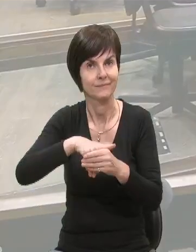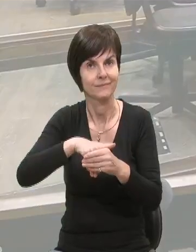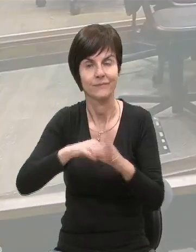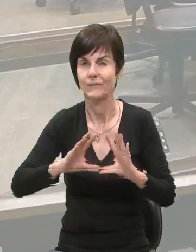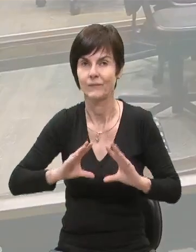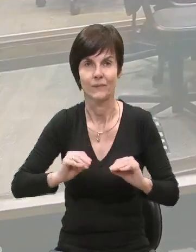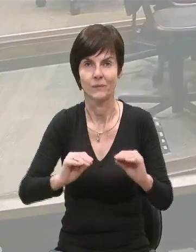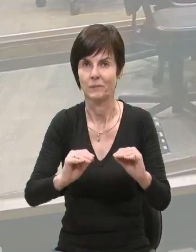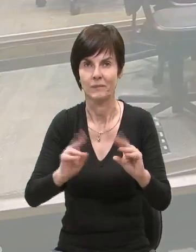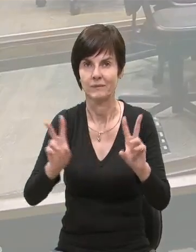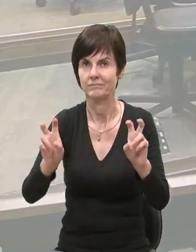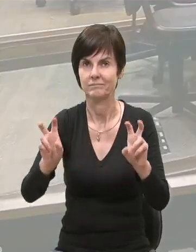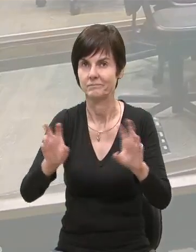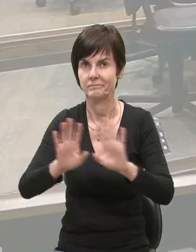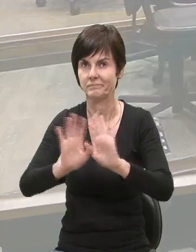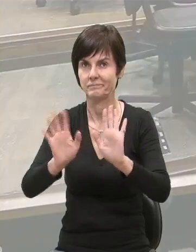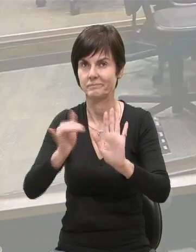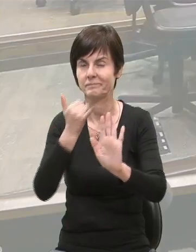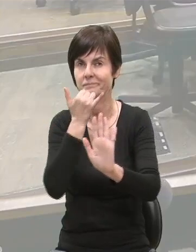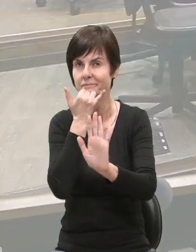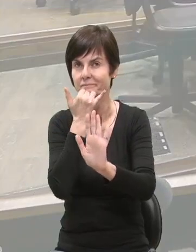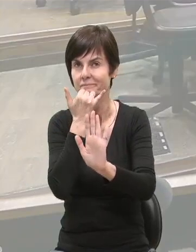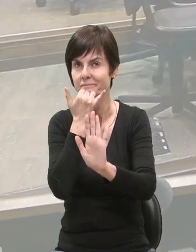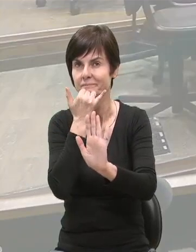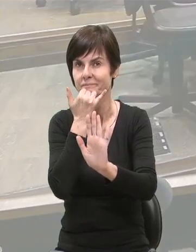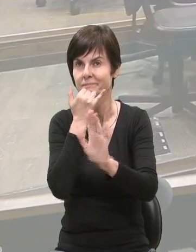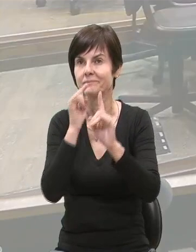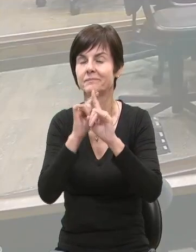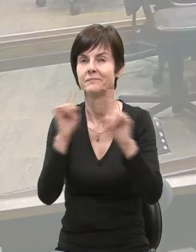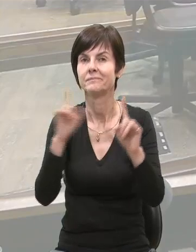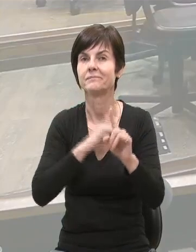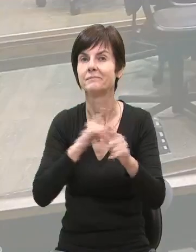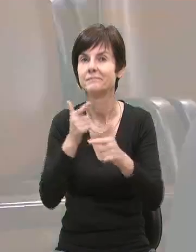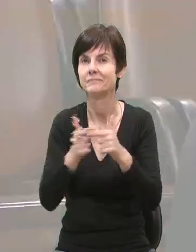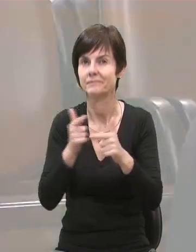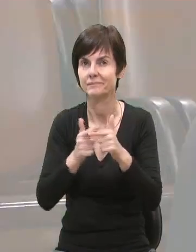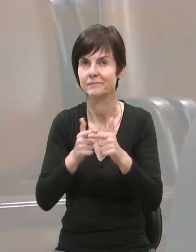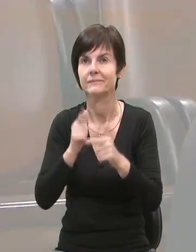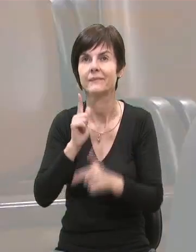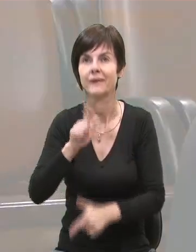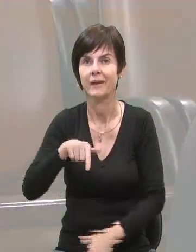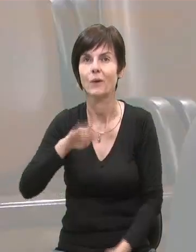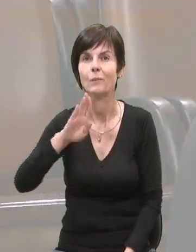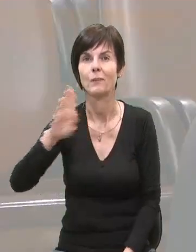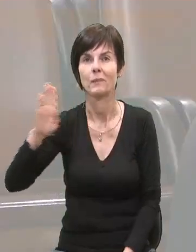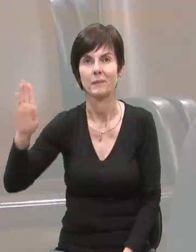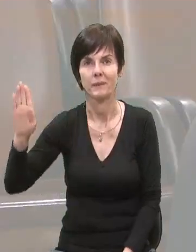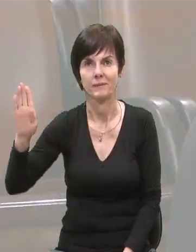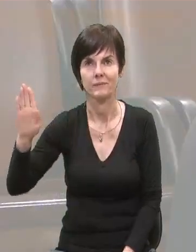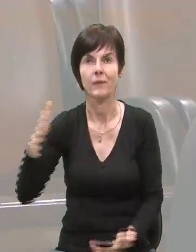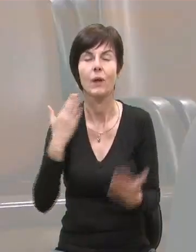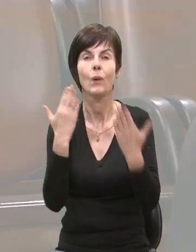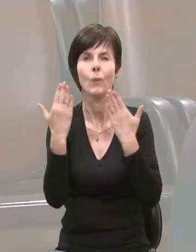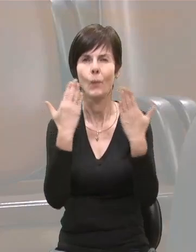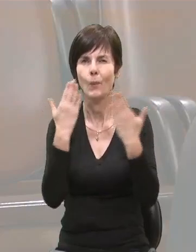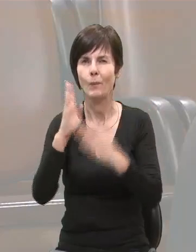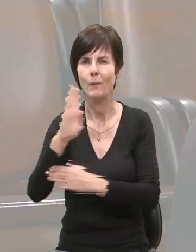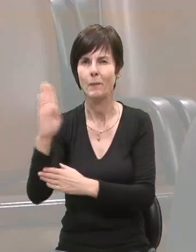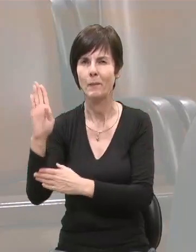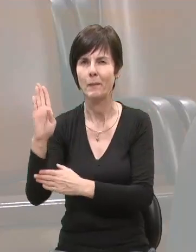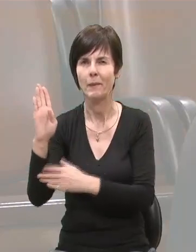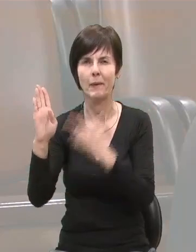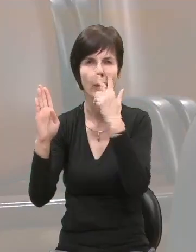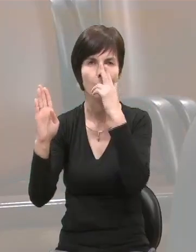nesse assunto, vereador Fantinel. Mas tem um programa que eu gosto de assistir, é o Big Brother. E eu comparo o Big Brother muitas vezes com a Câmara